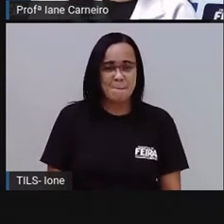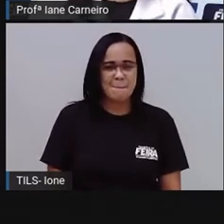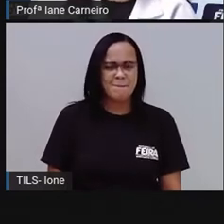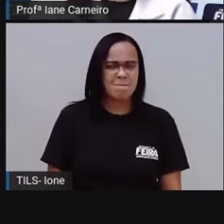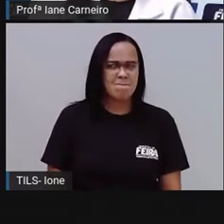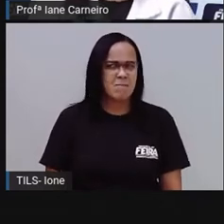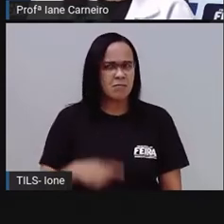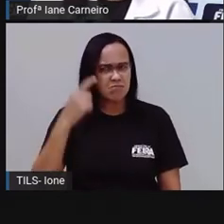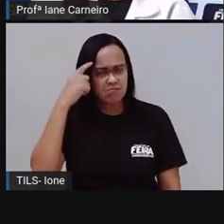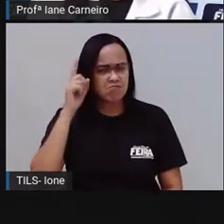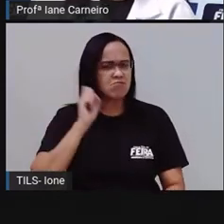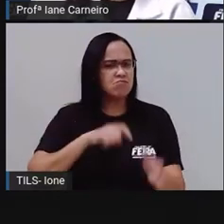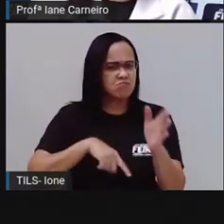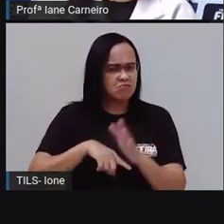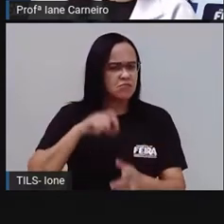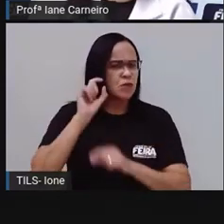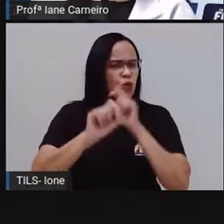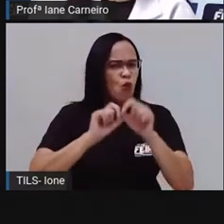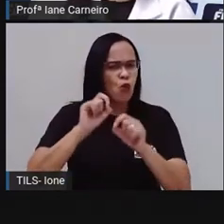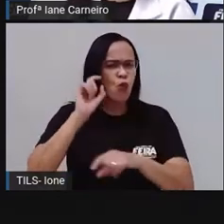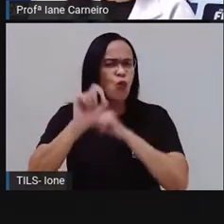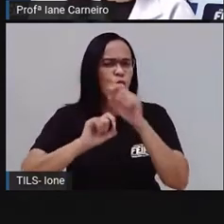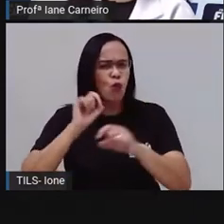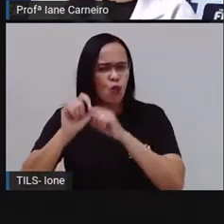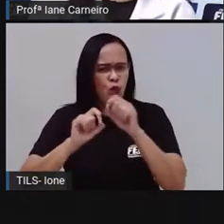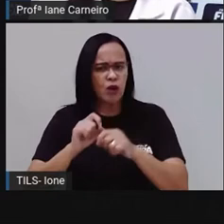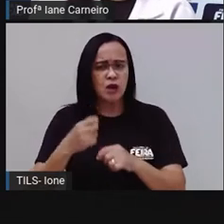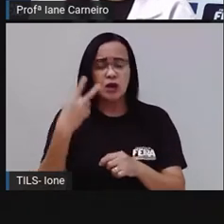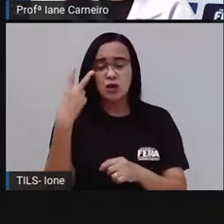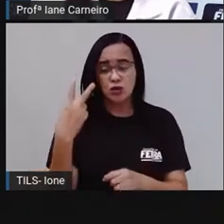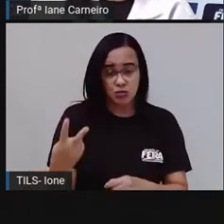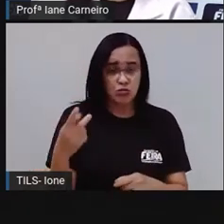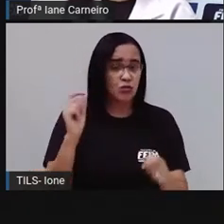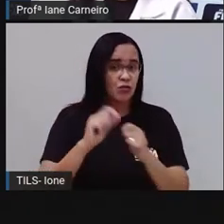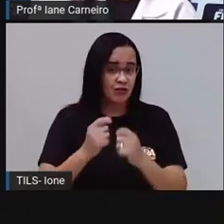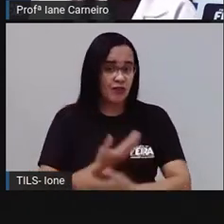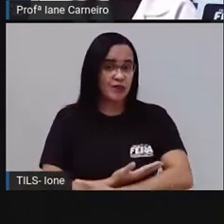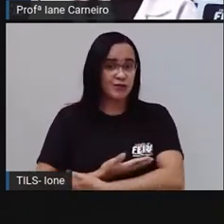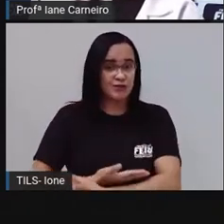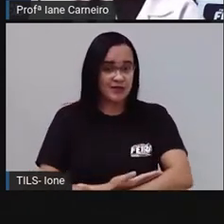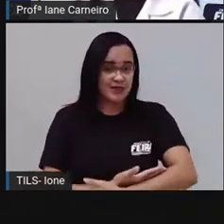Adivinha, adivinha, meu bem, com dois eu faço um neném.